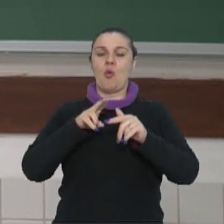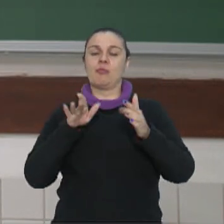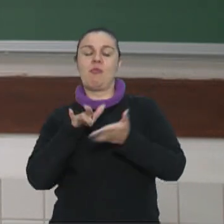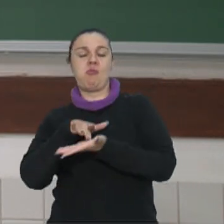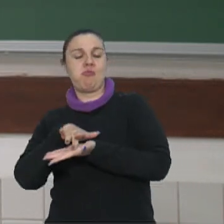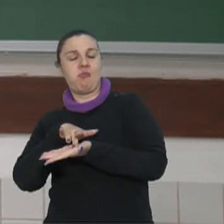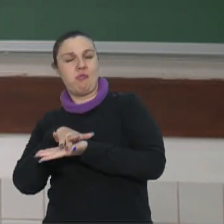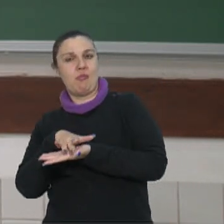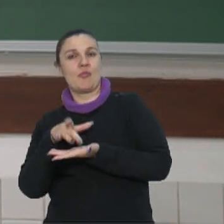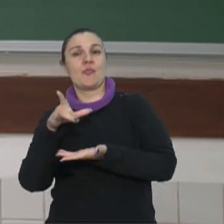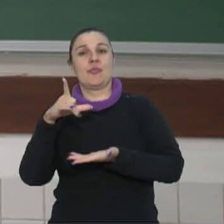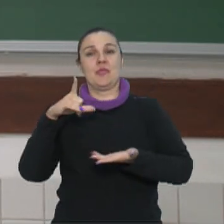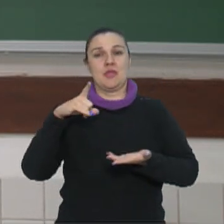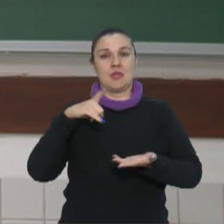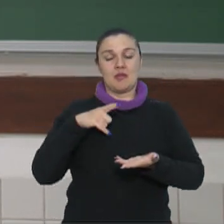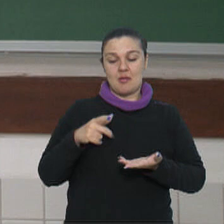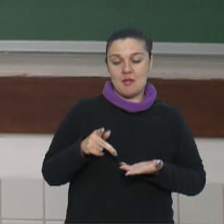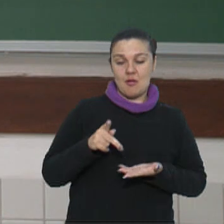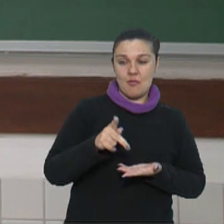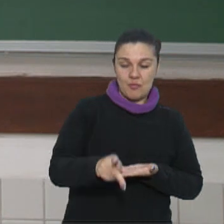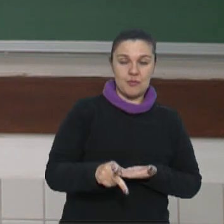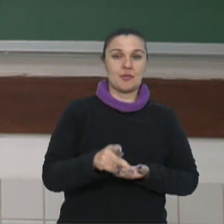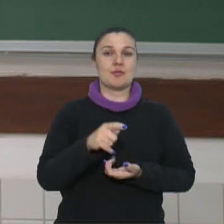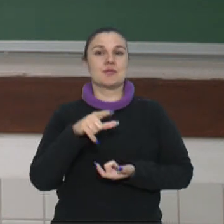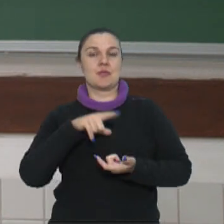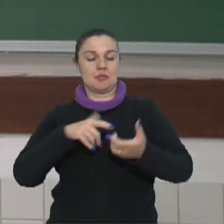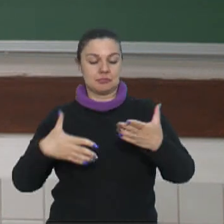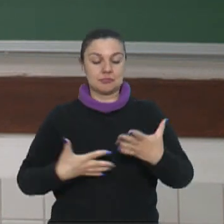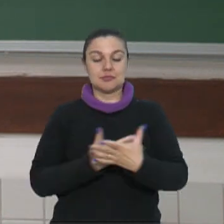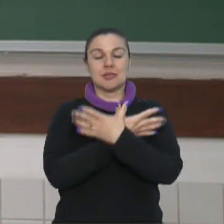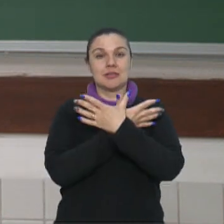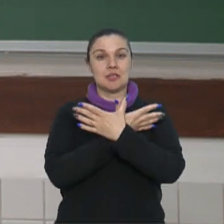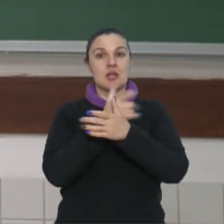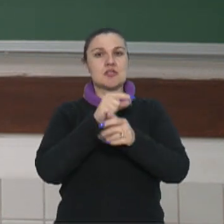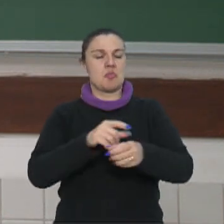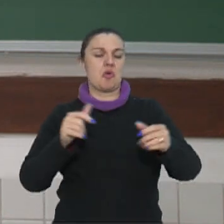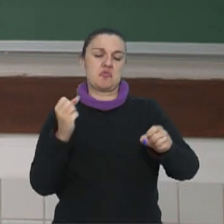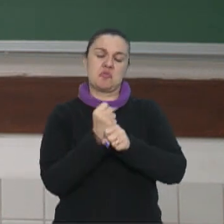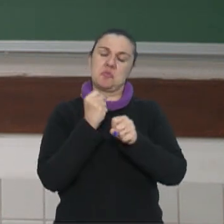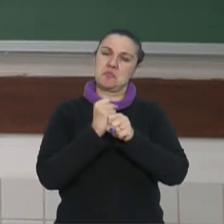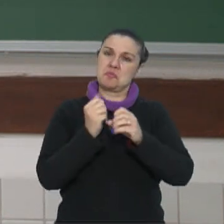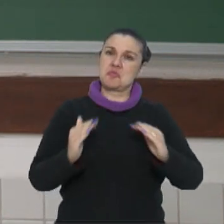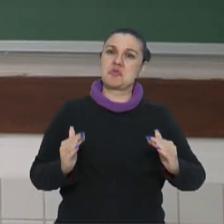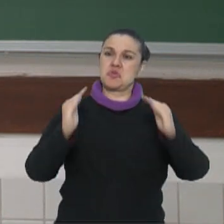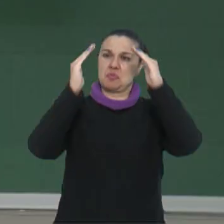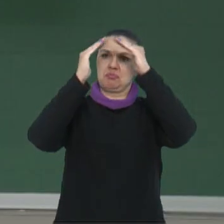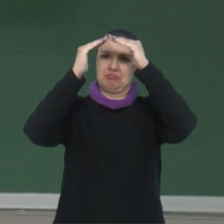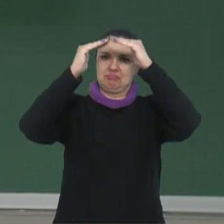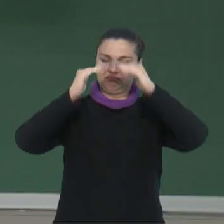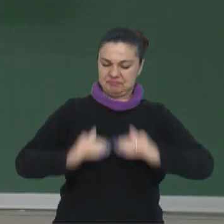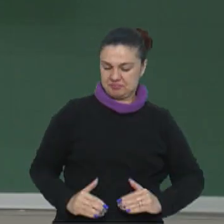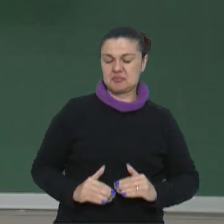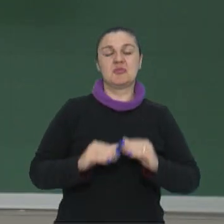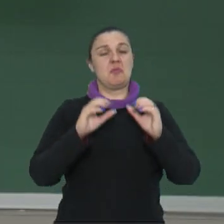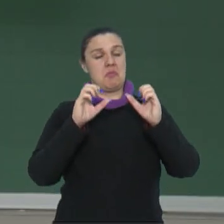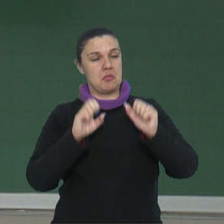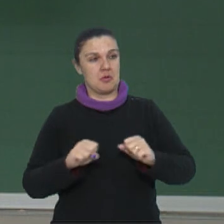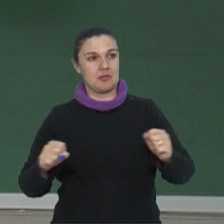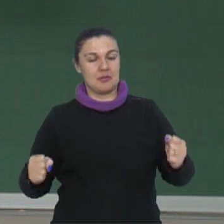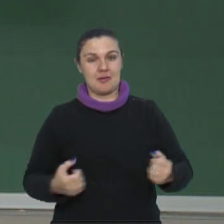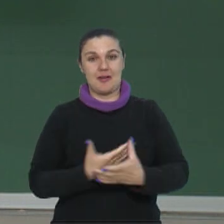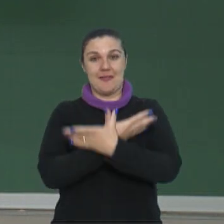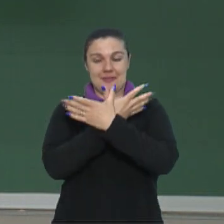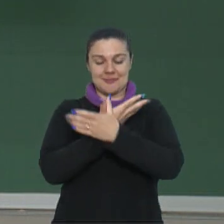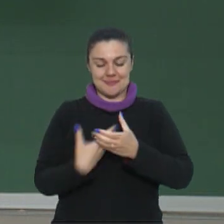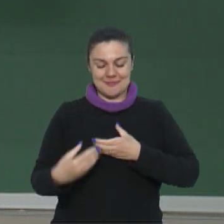discreta, continua a presença asteca. Isso não tem. Isso você pode destruir pirâmides, meu amigo. Um diz o outro, o asteca está dentro